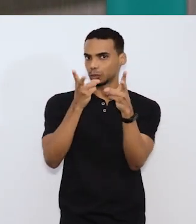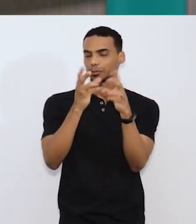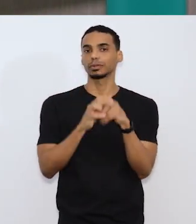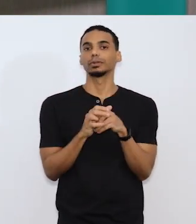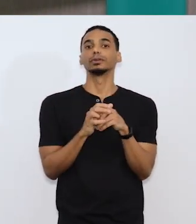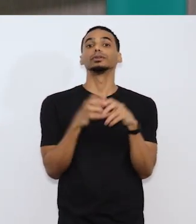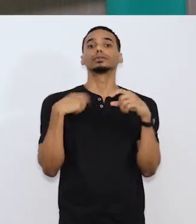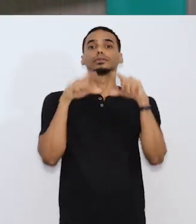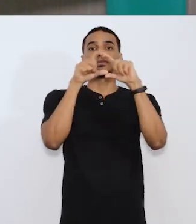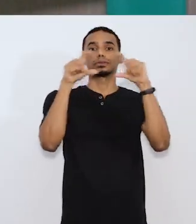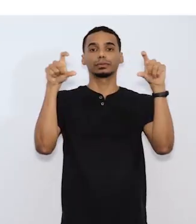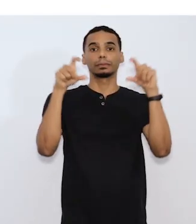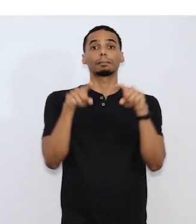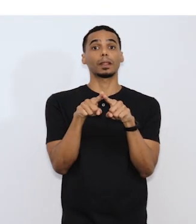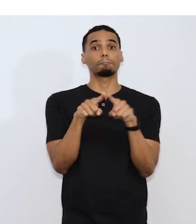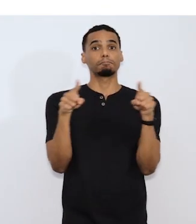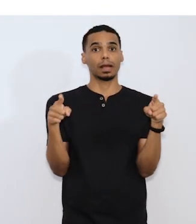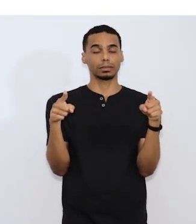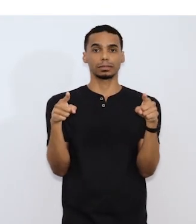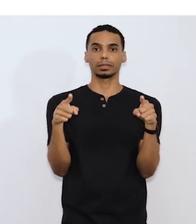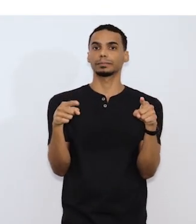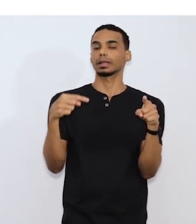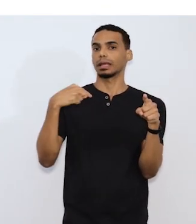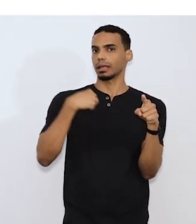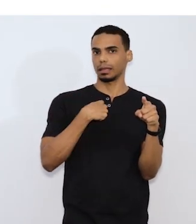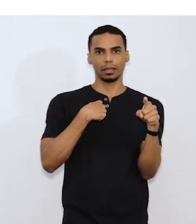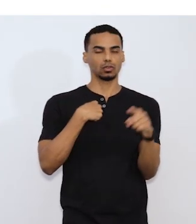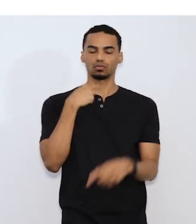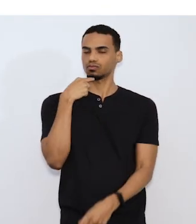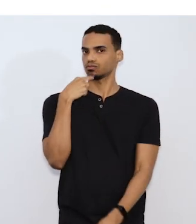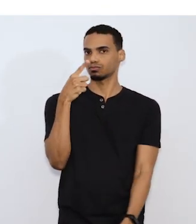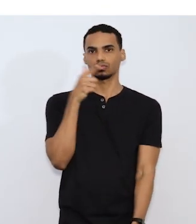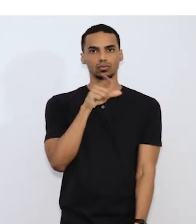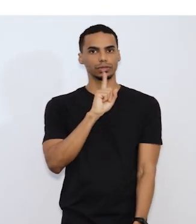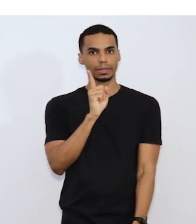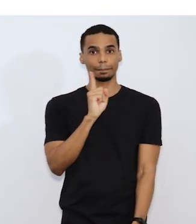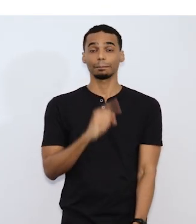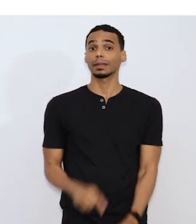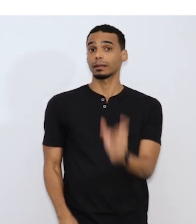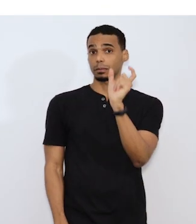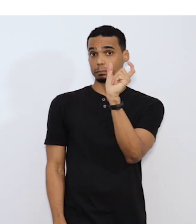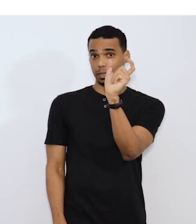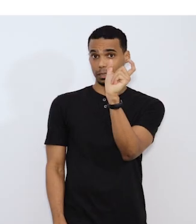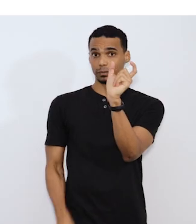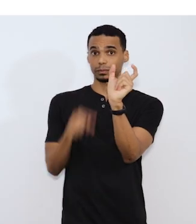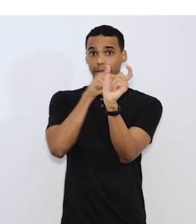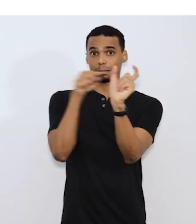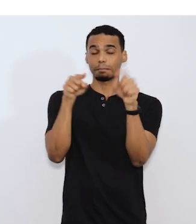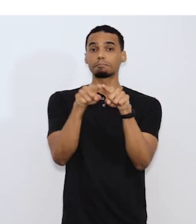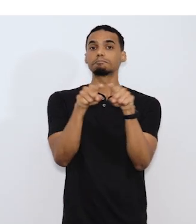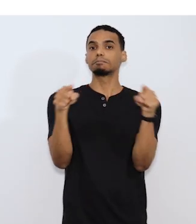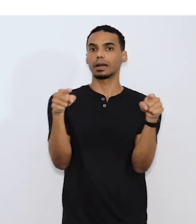no trecho, mas eu simplesmente não consigo. A palavra grifada, que ali é um